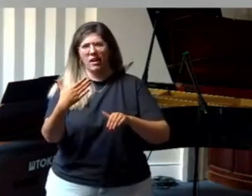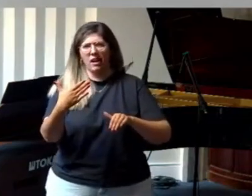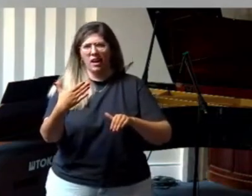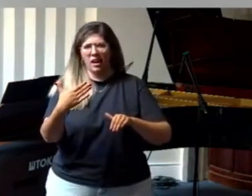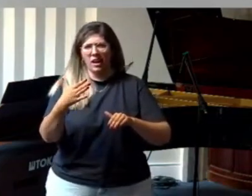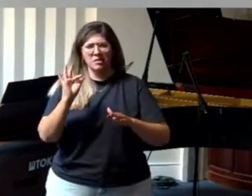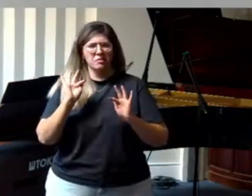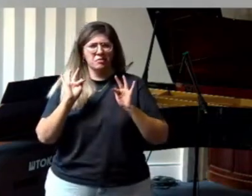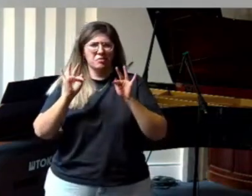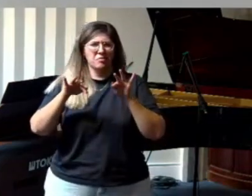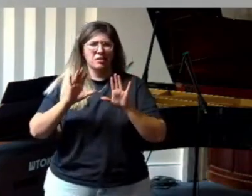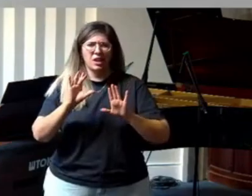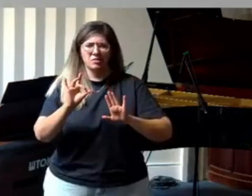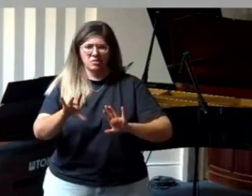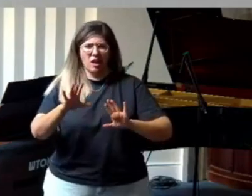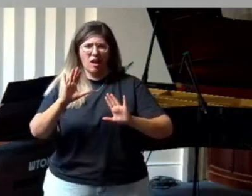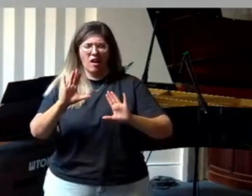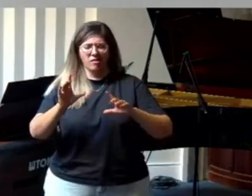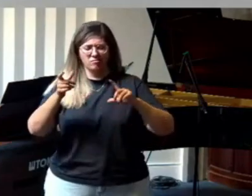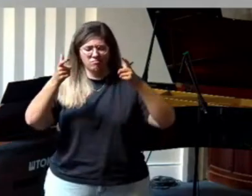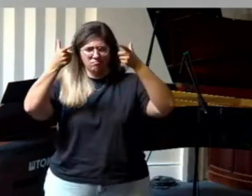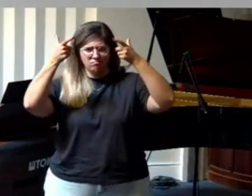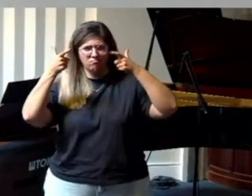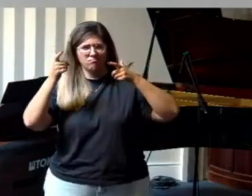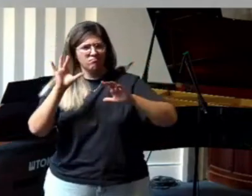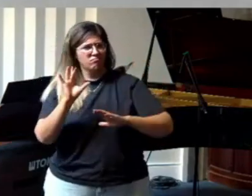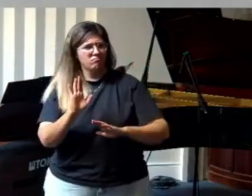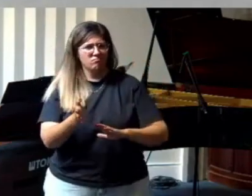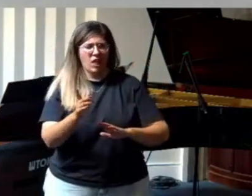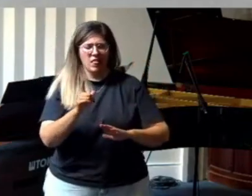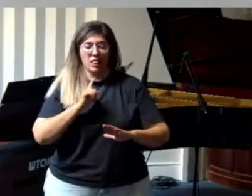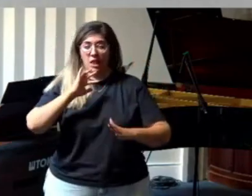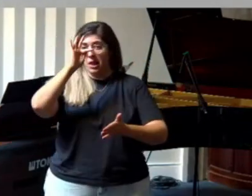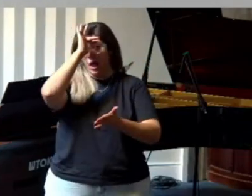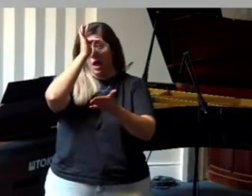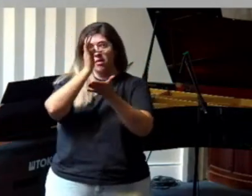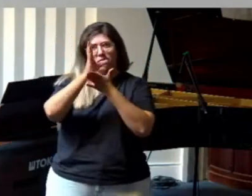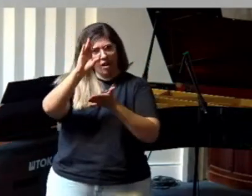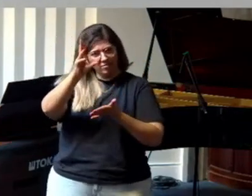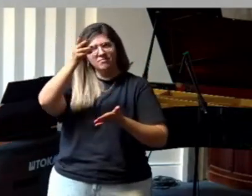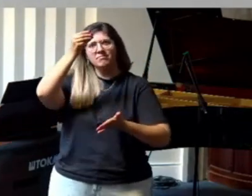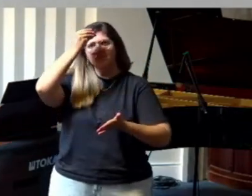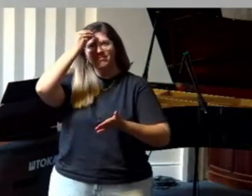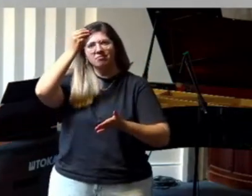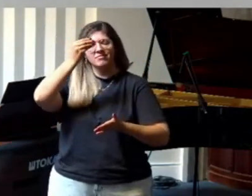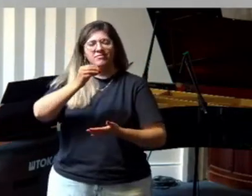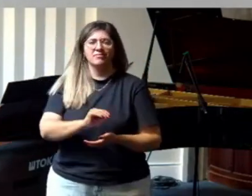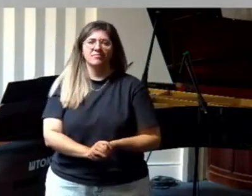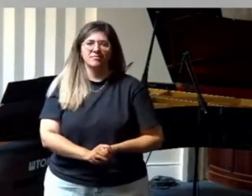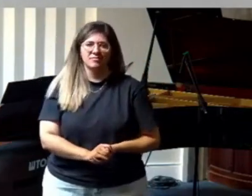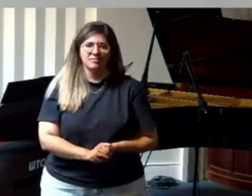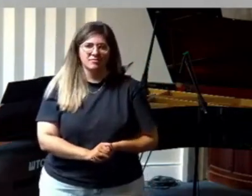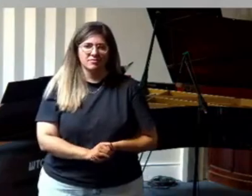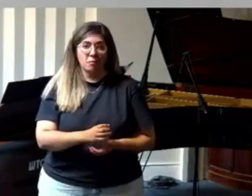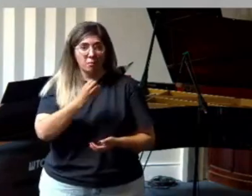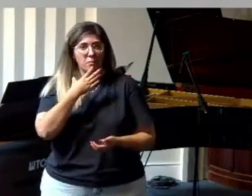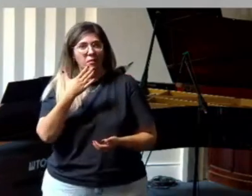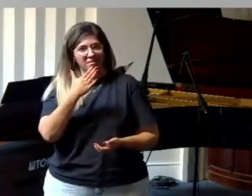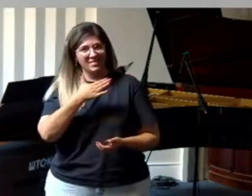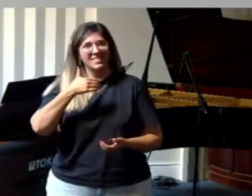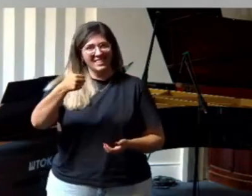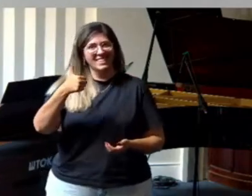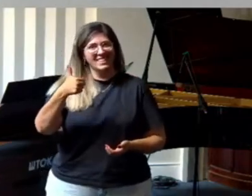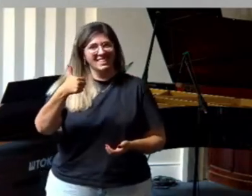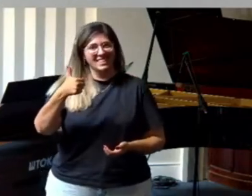a carreira, guardei a fé. Então, temos muitos exemplos positivos, também